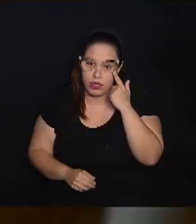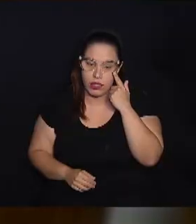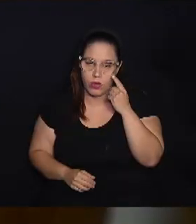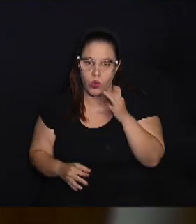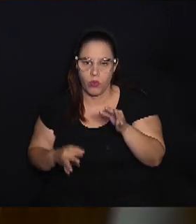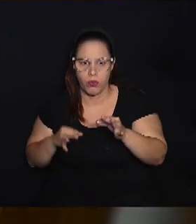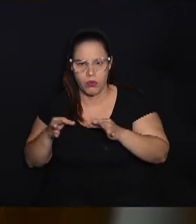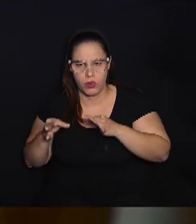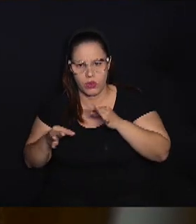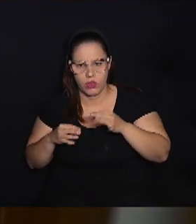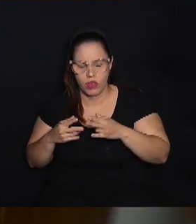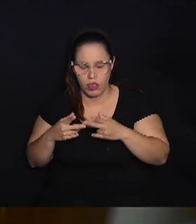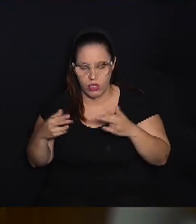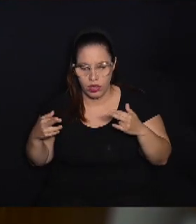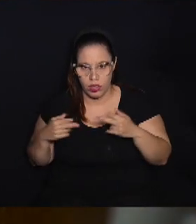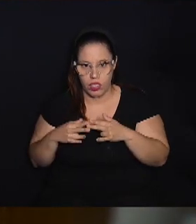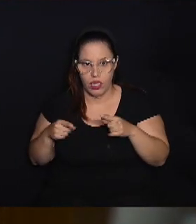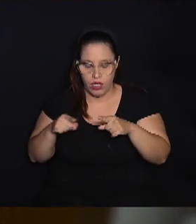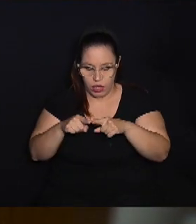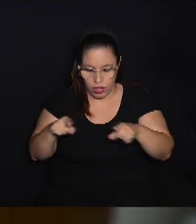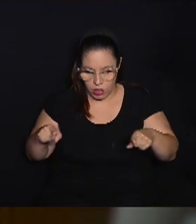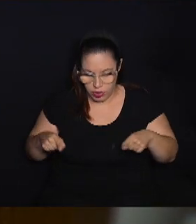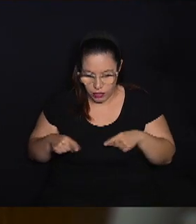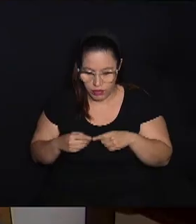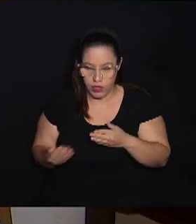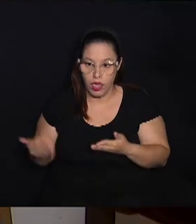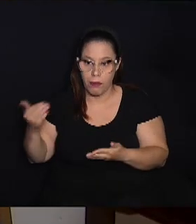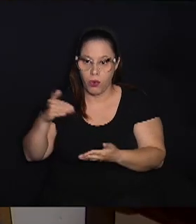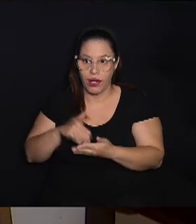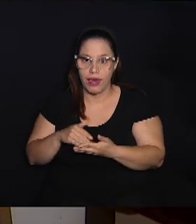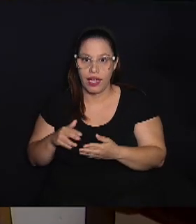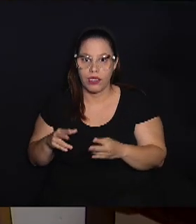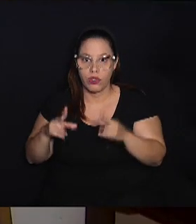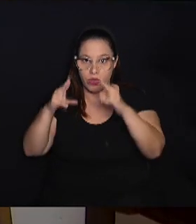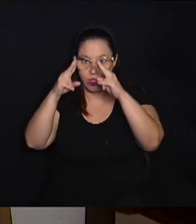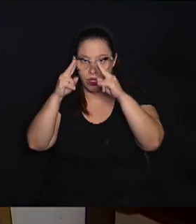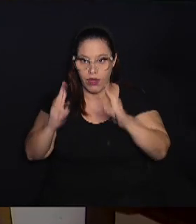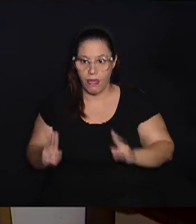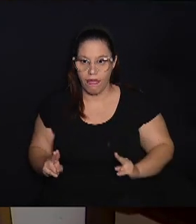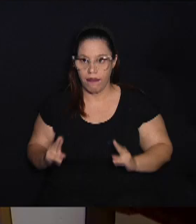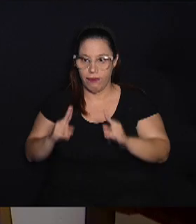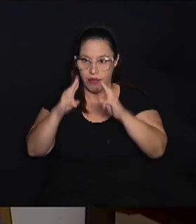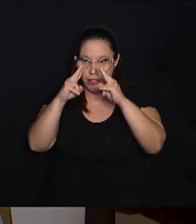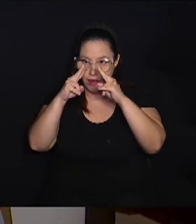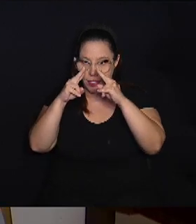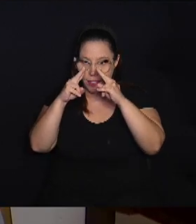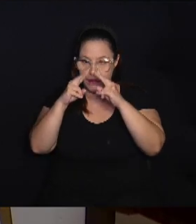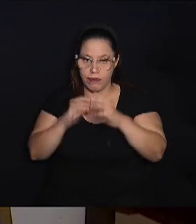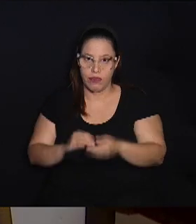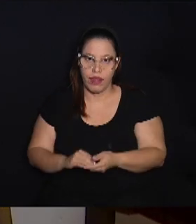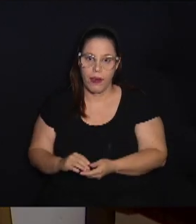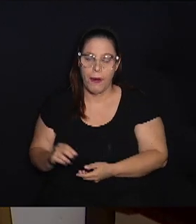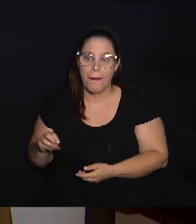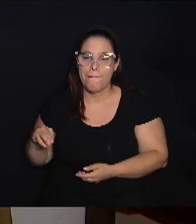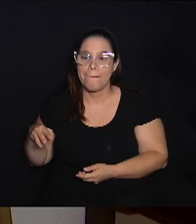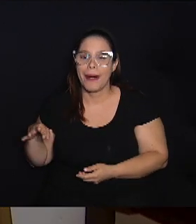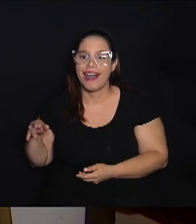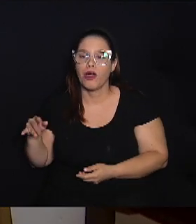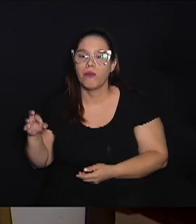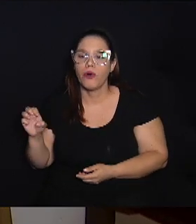e diversos mobiliários importados da França. Daria de mármore, que é um mármore de Carrara, da